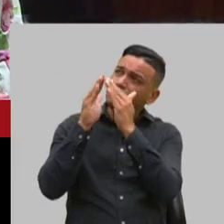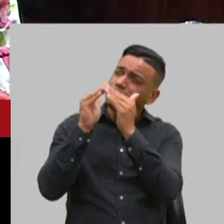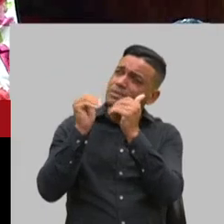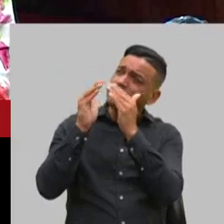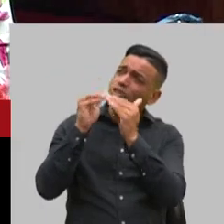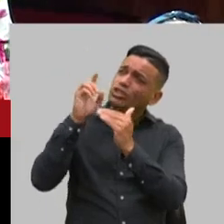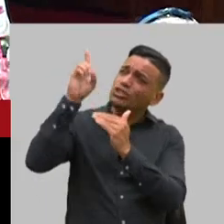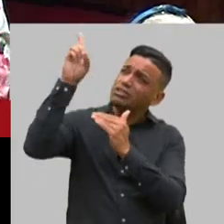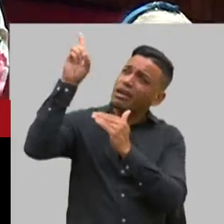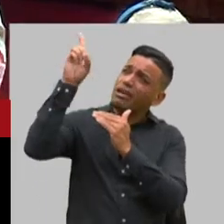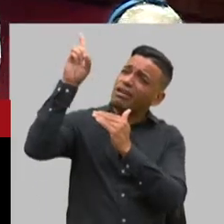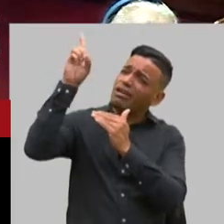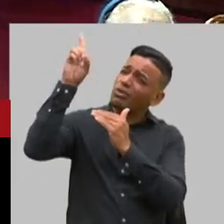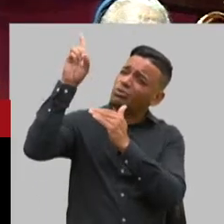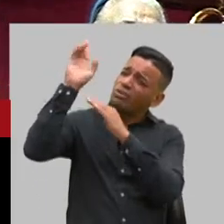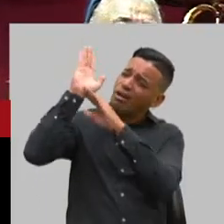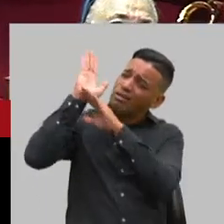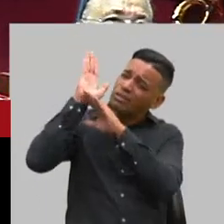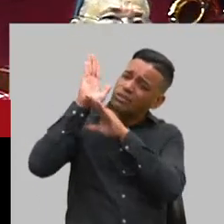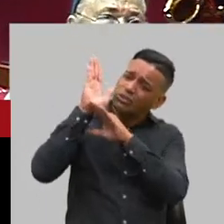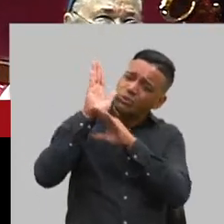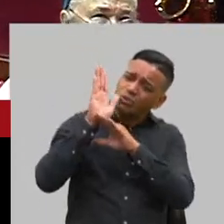implorando